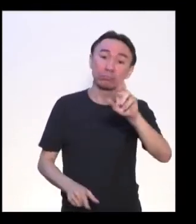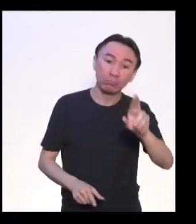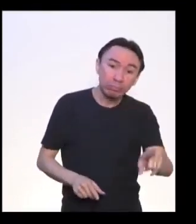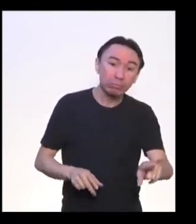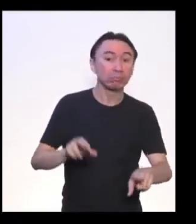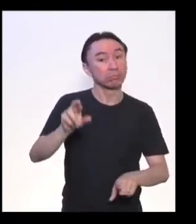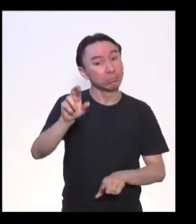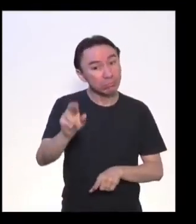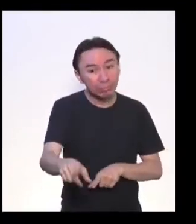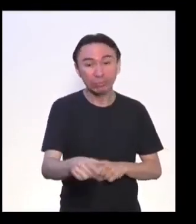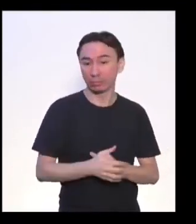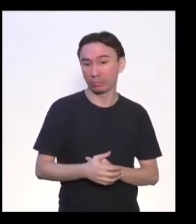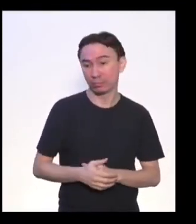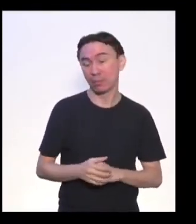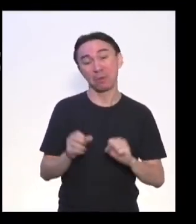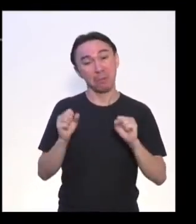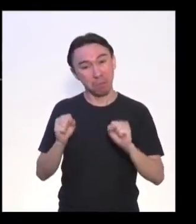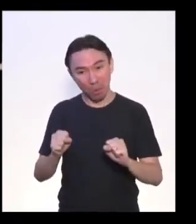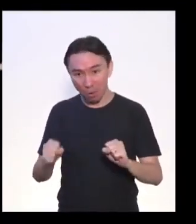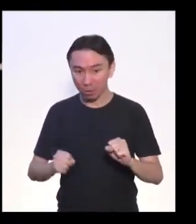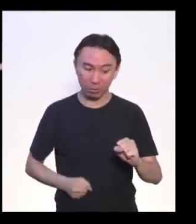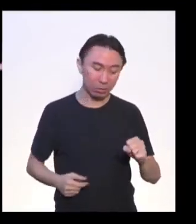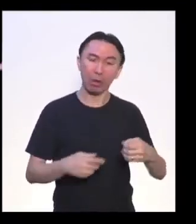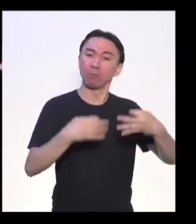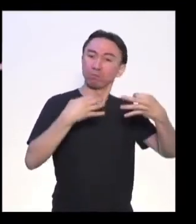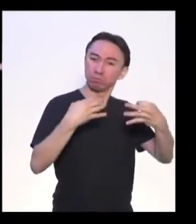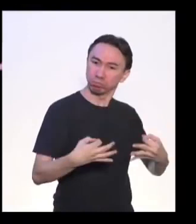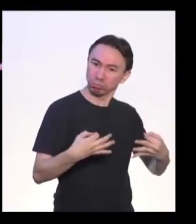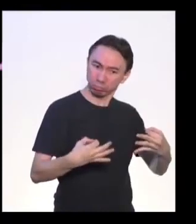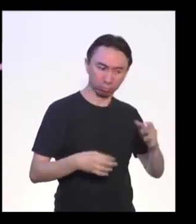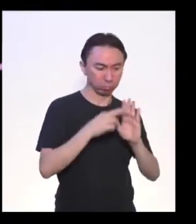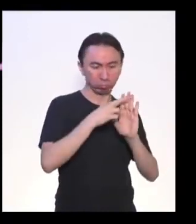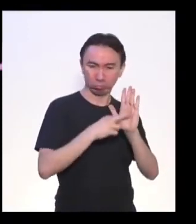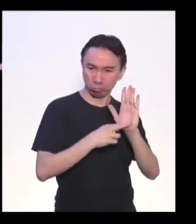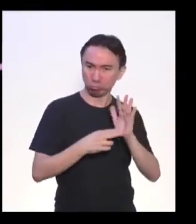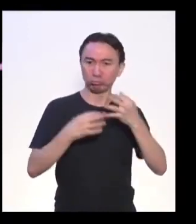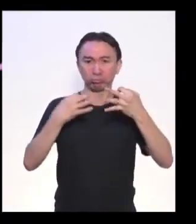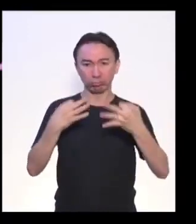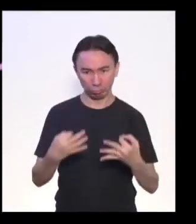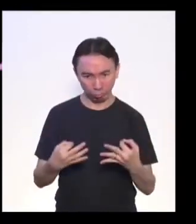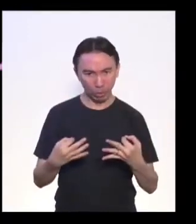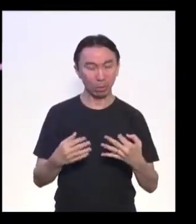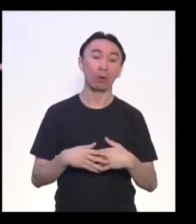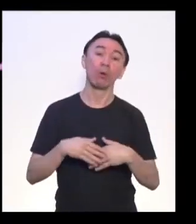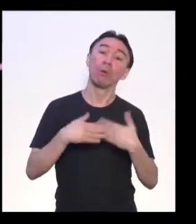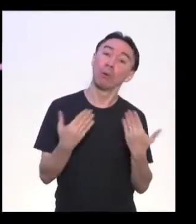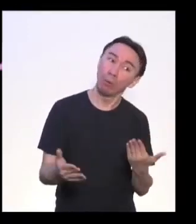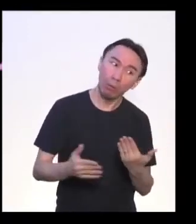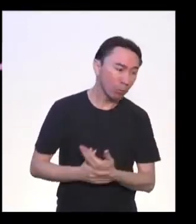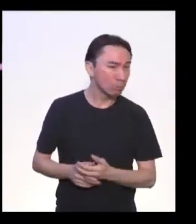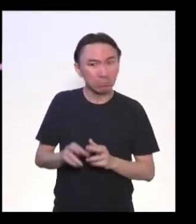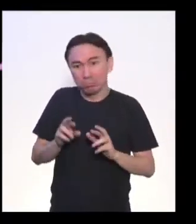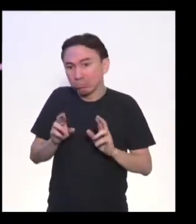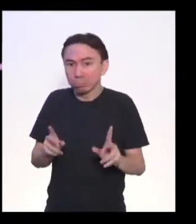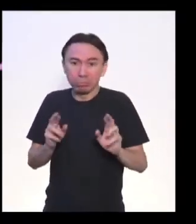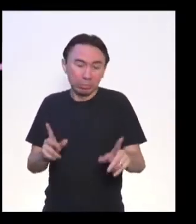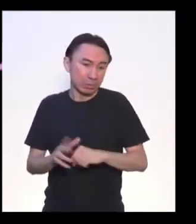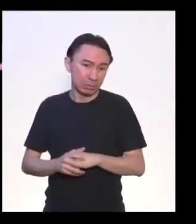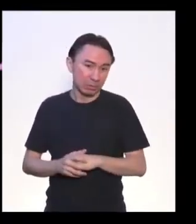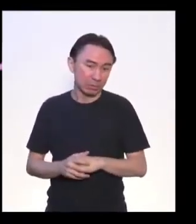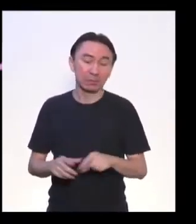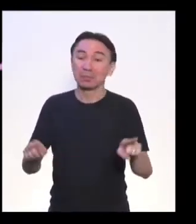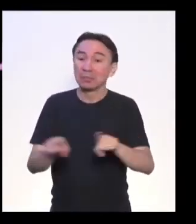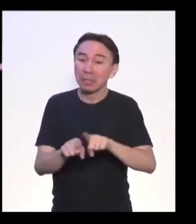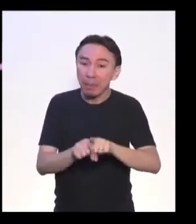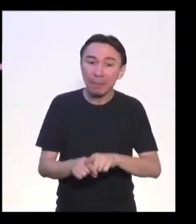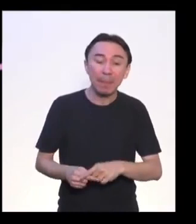registros podem ser formais ou informais. E a gente tem que lembrar também que a língua é muito dinâmica. O